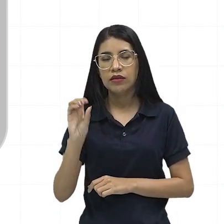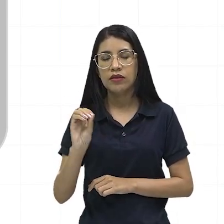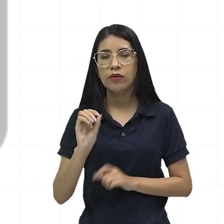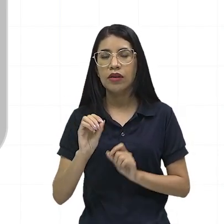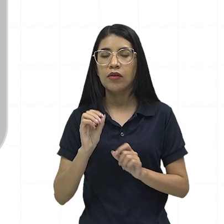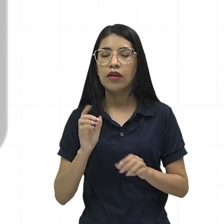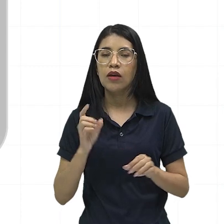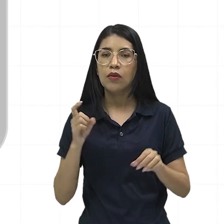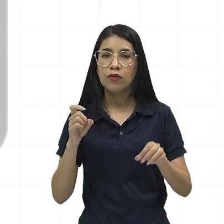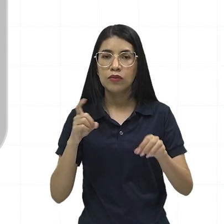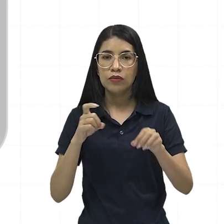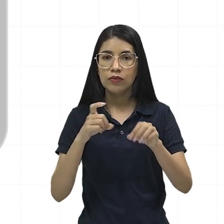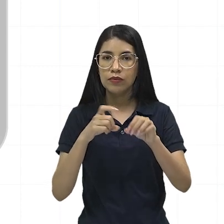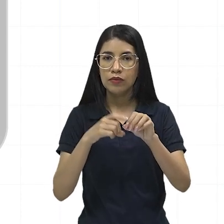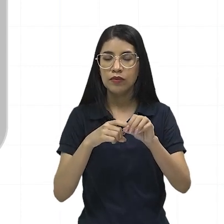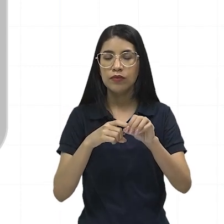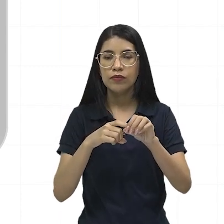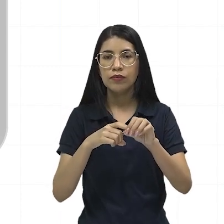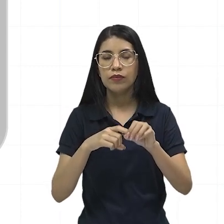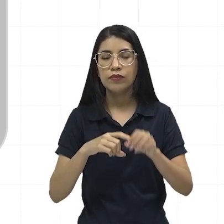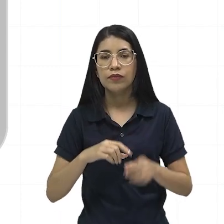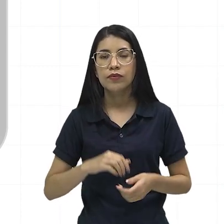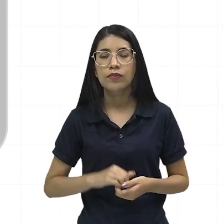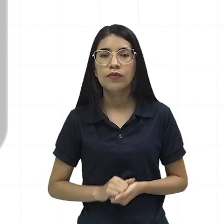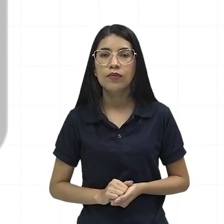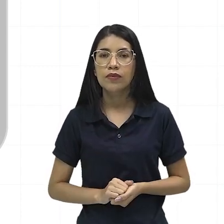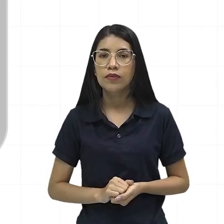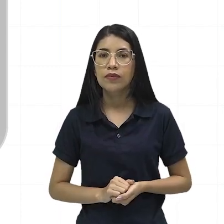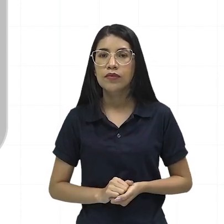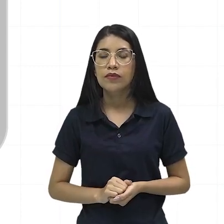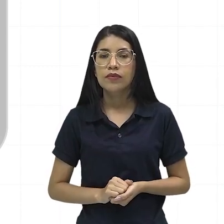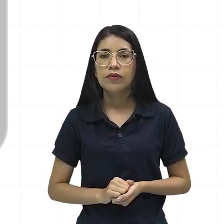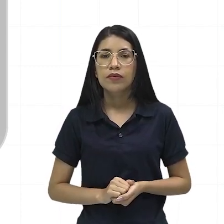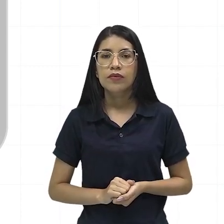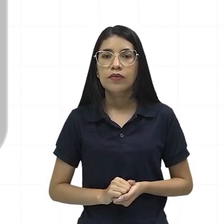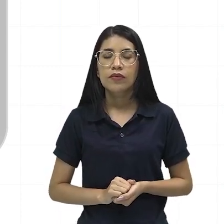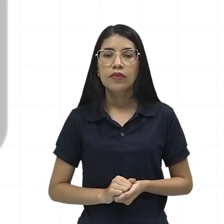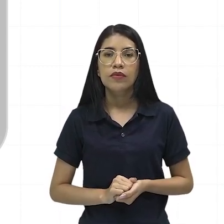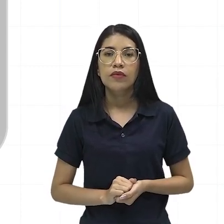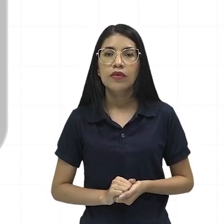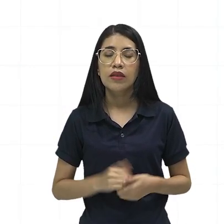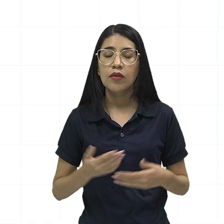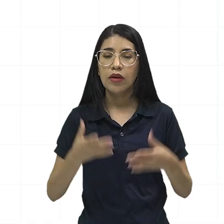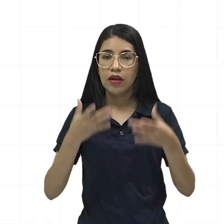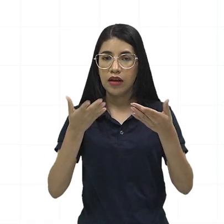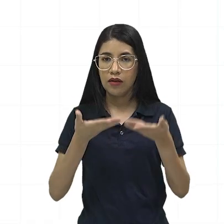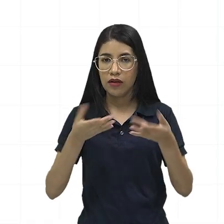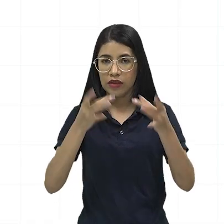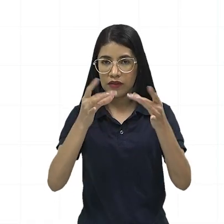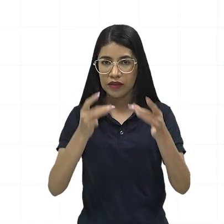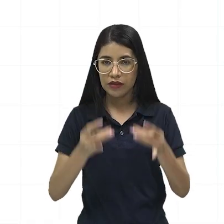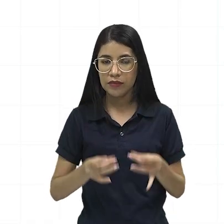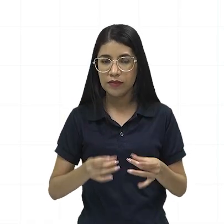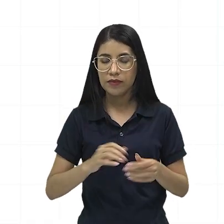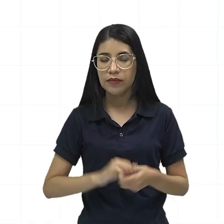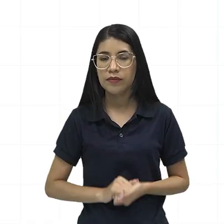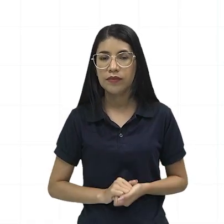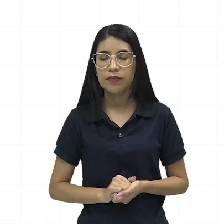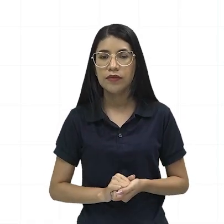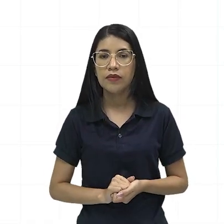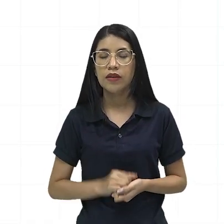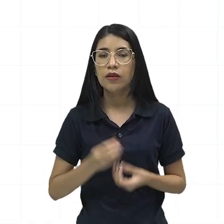o encontro entre o óvulo ou ovócito e o espermatozoide, tá? Então é isso que a gente vai falar aí a partir de agora.